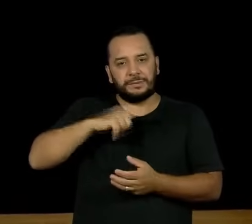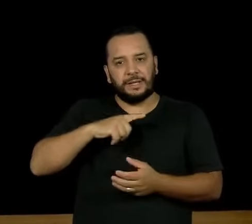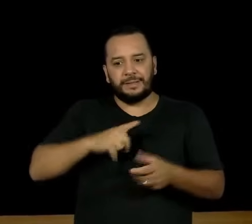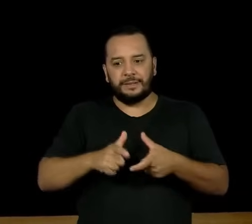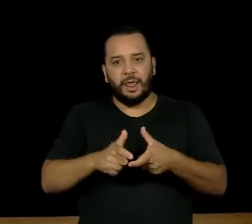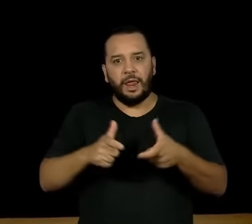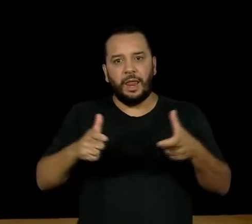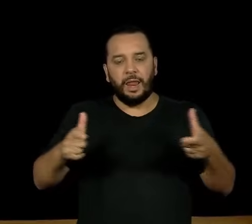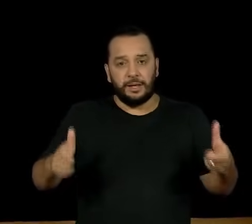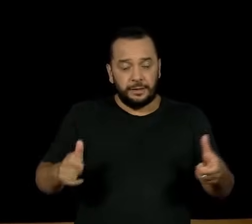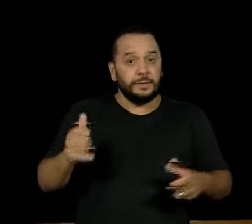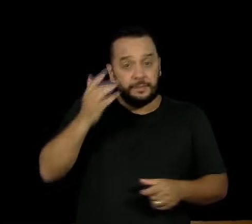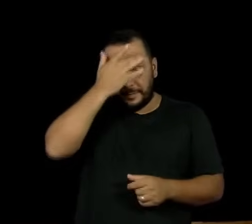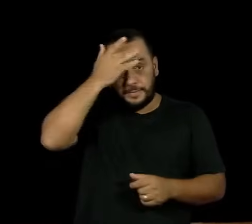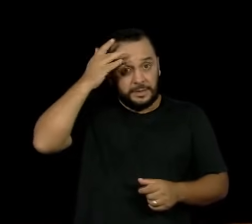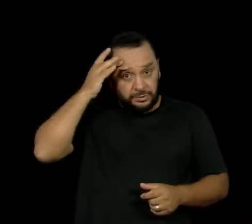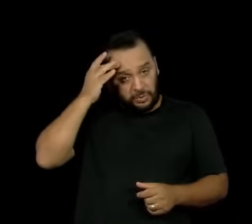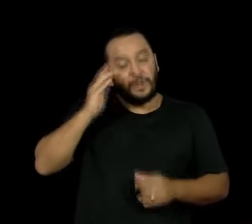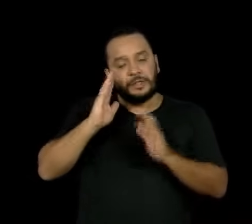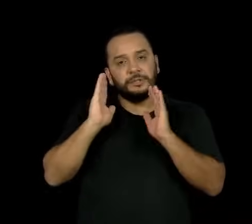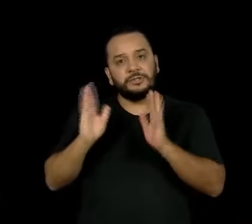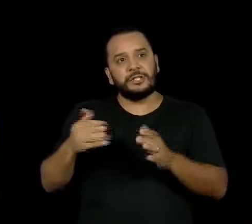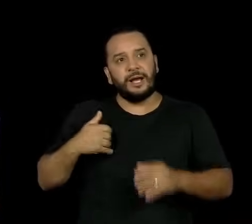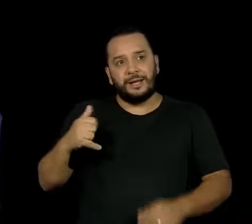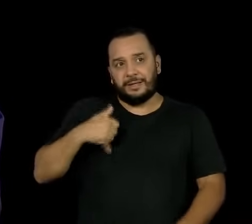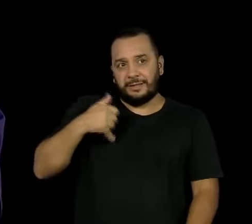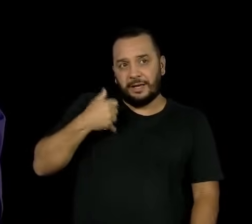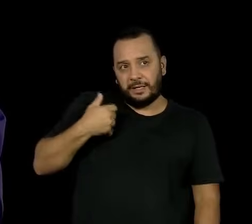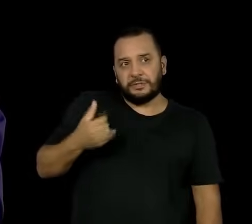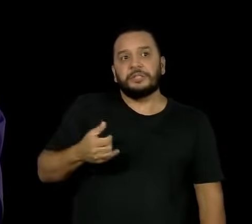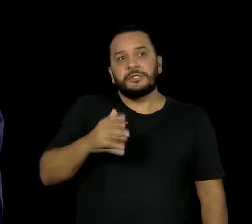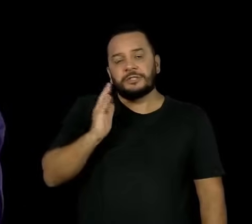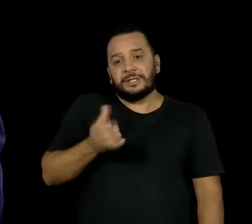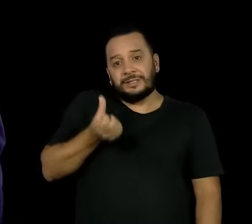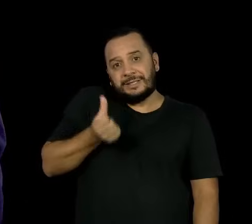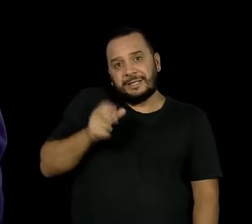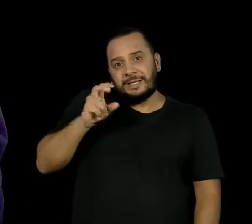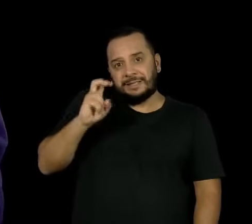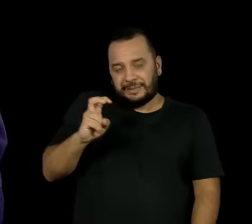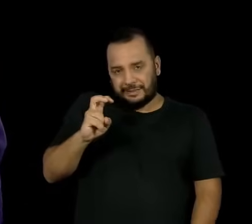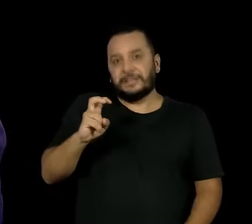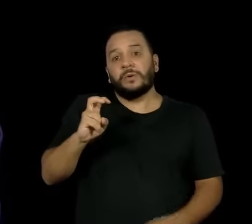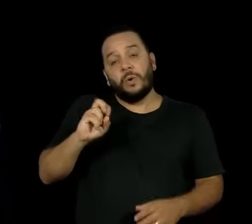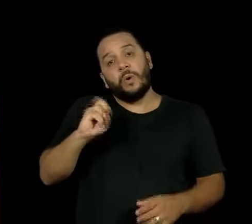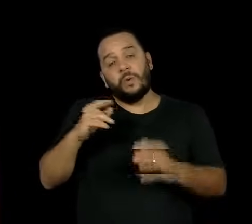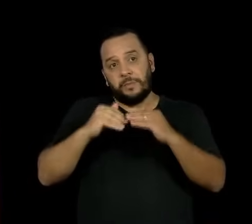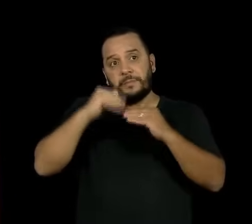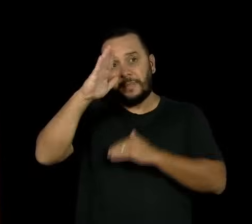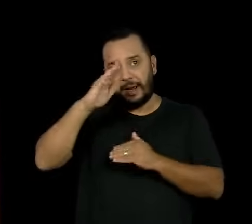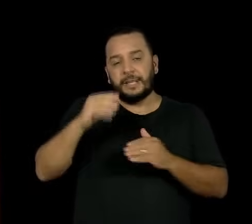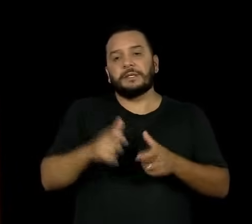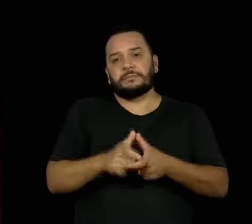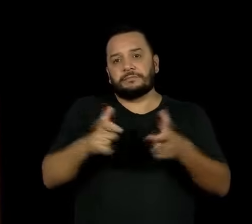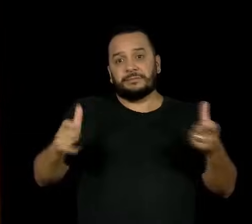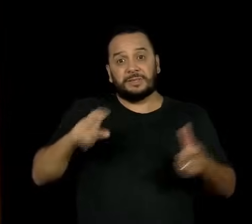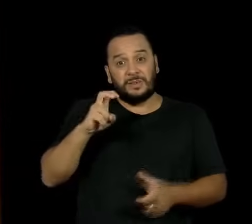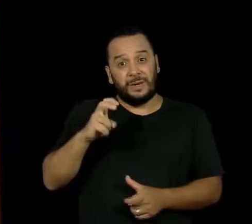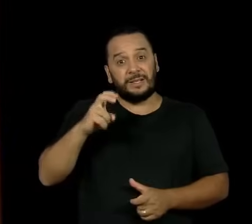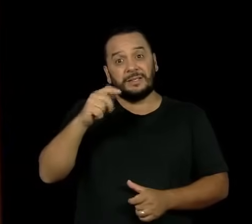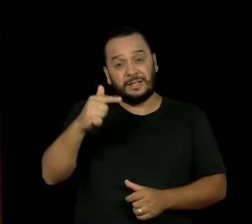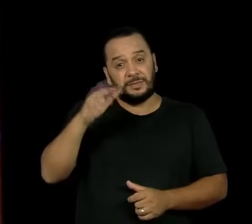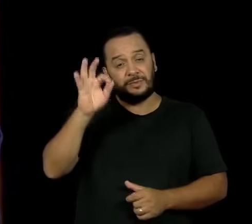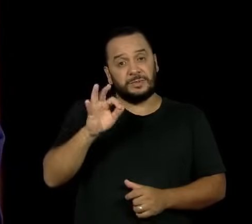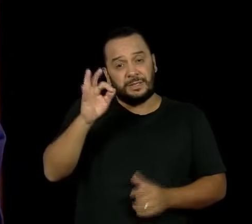com 65 anos ou mais cresceu 57% em relação à década anterior. Os dados